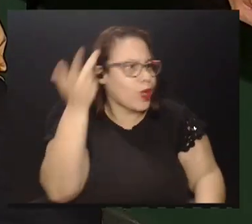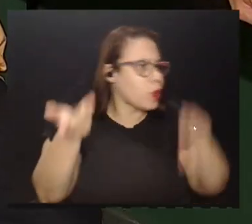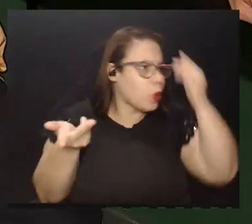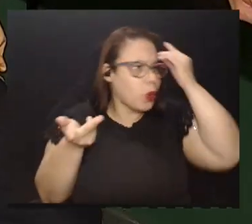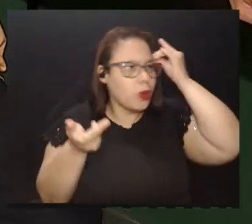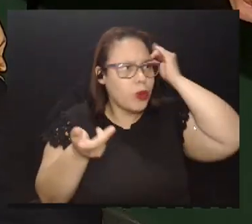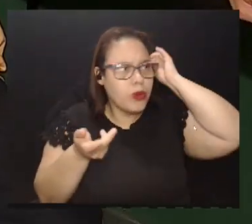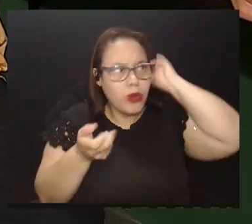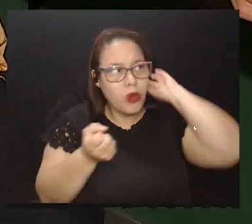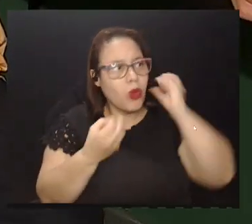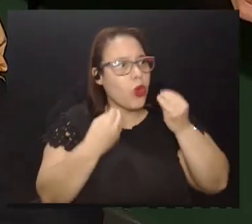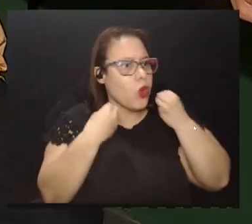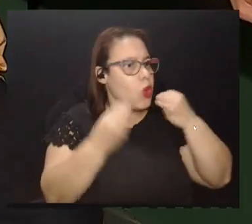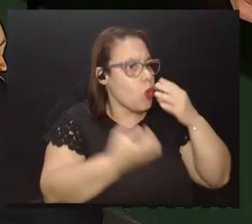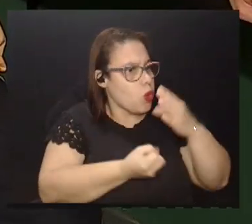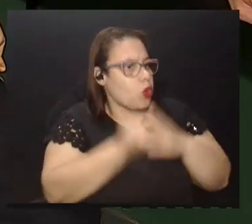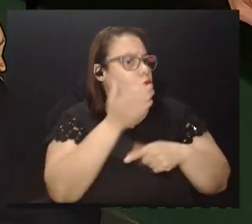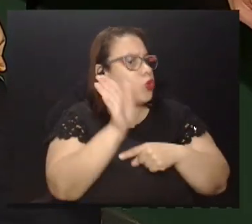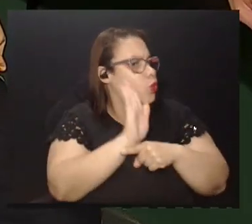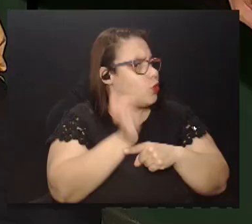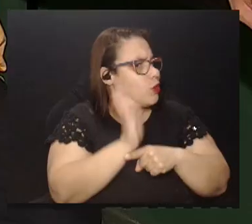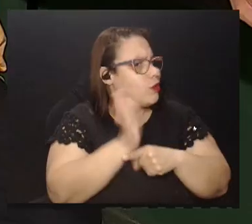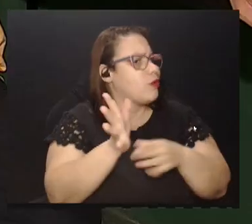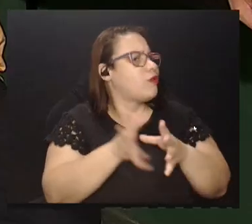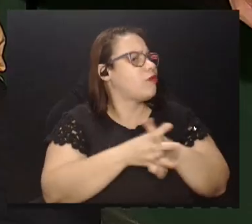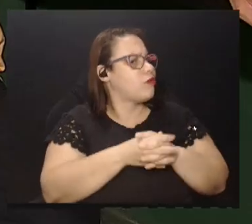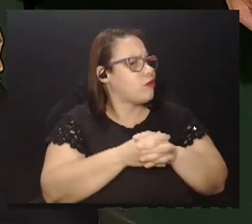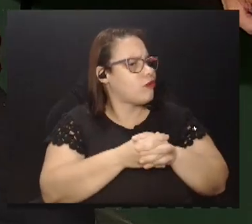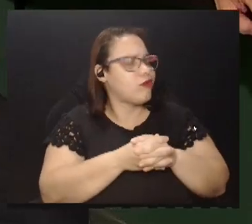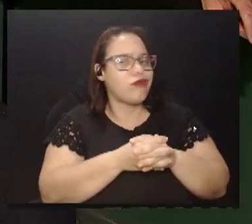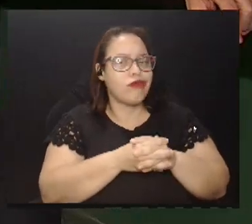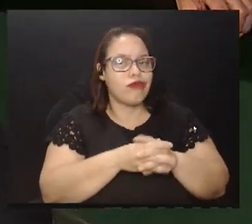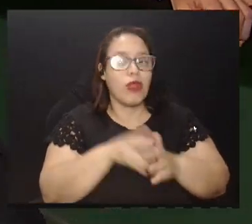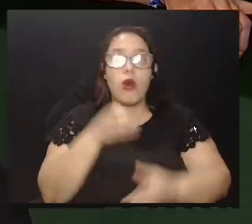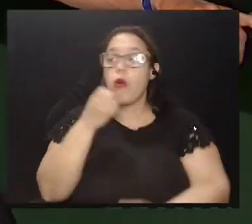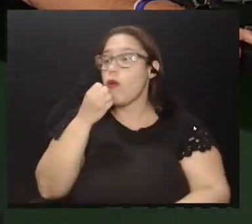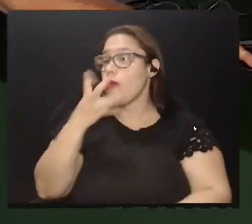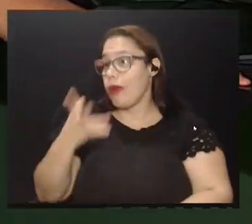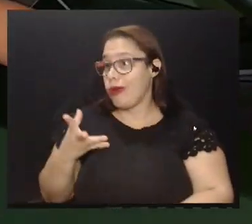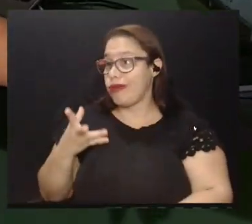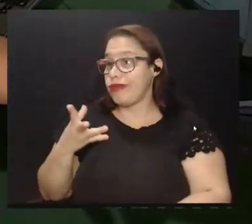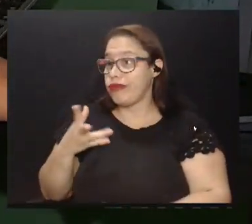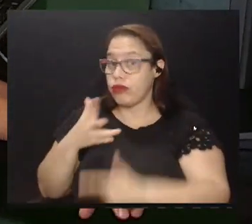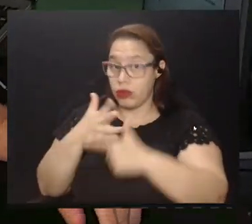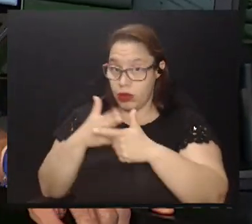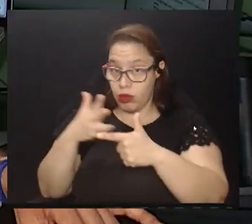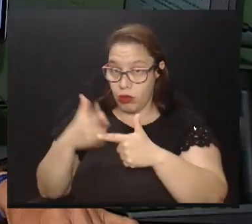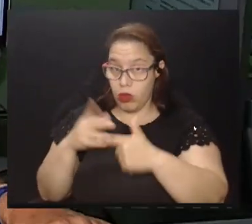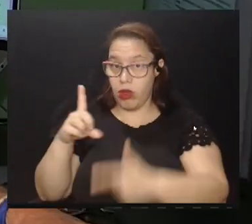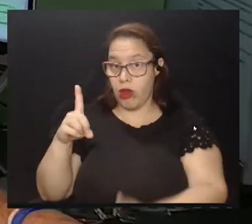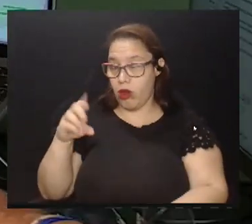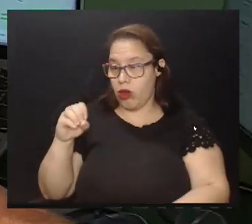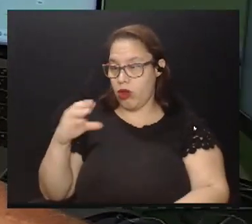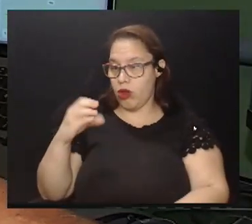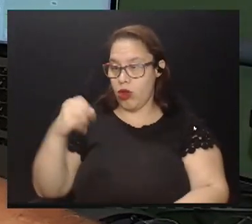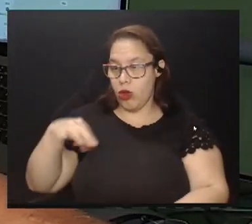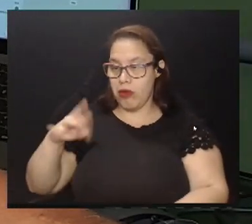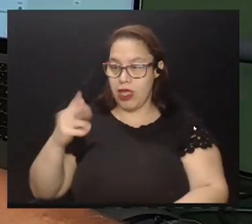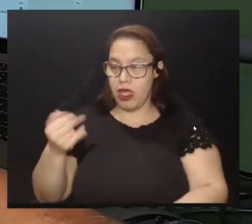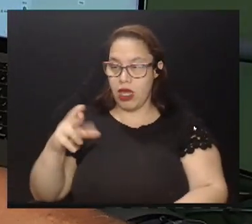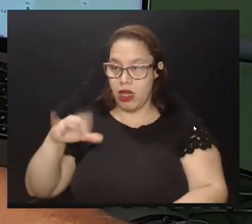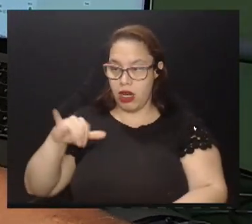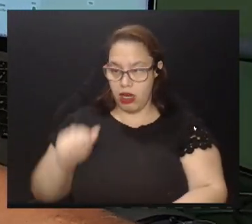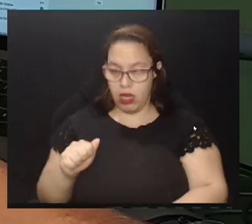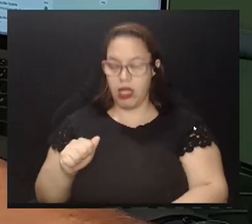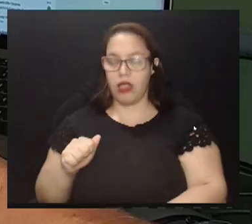Isso. Bom, o documentarista tem como